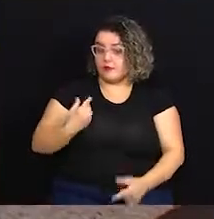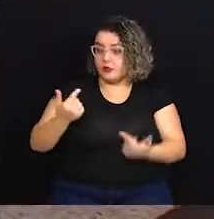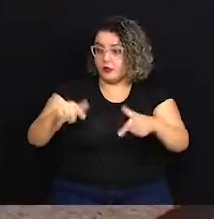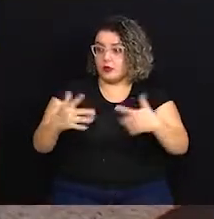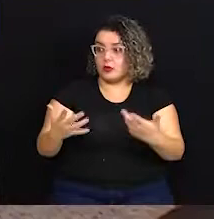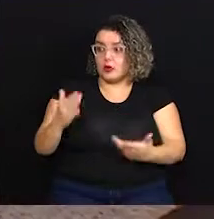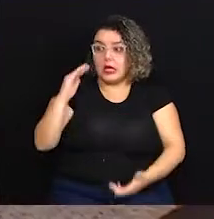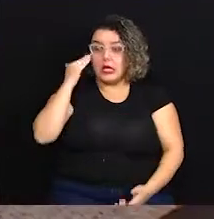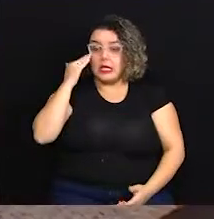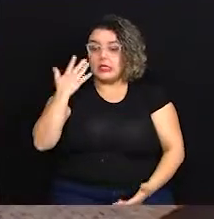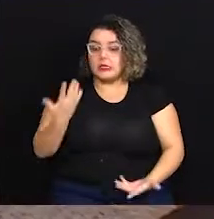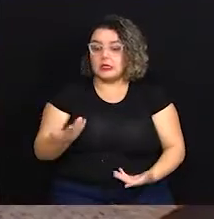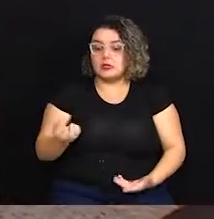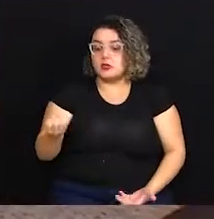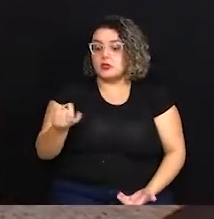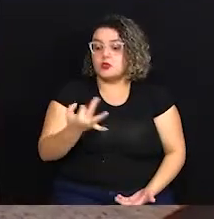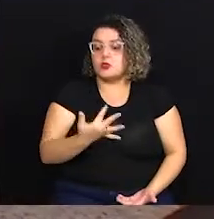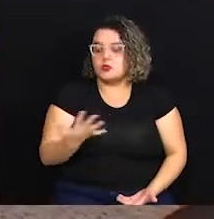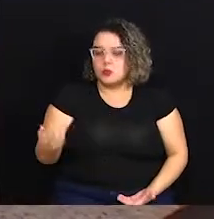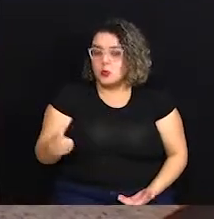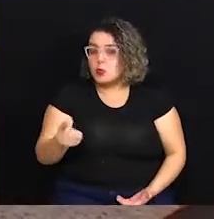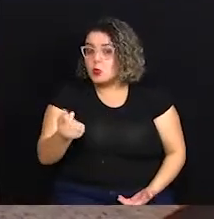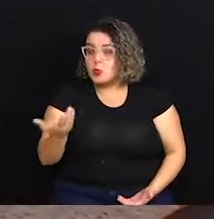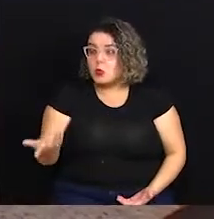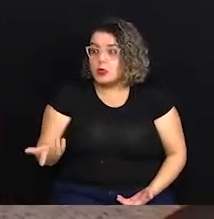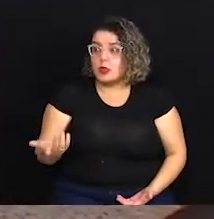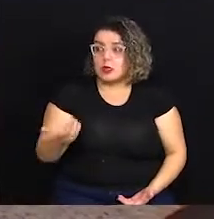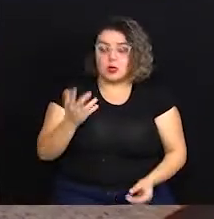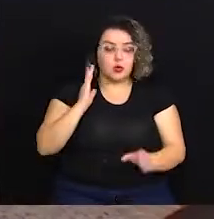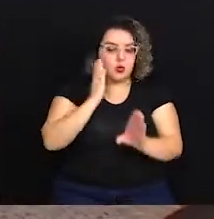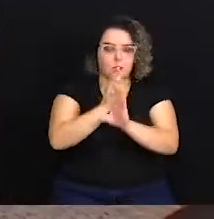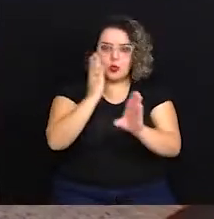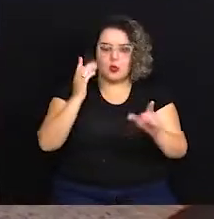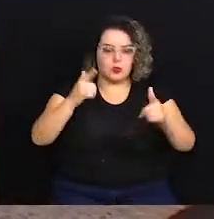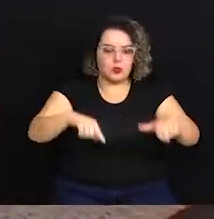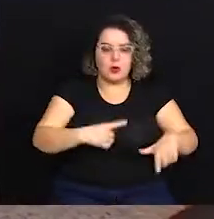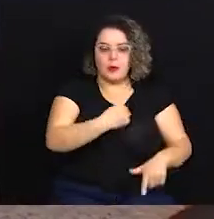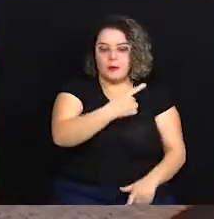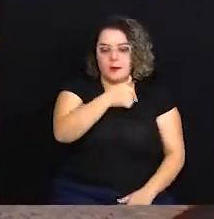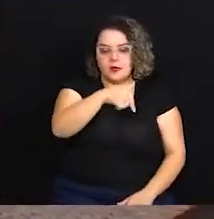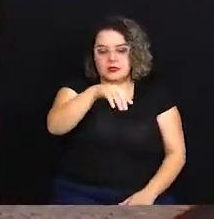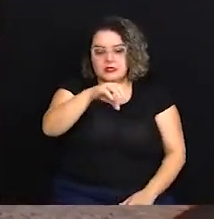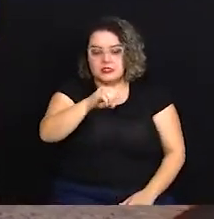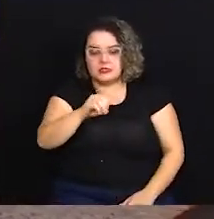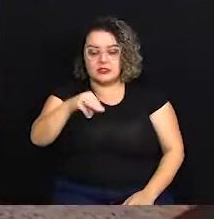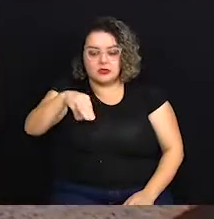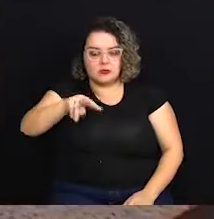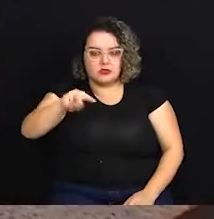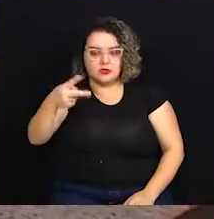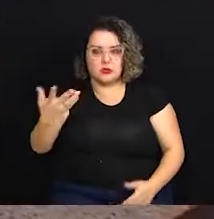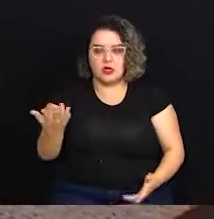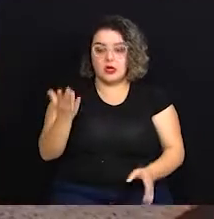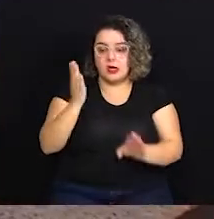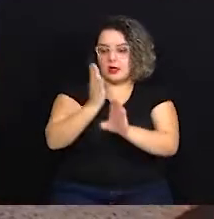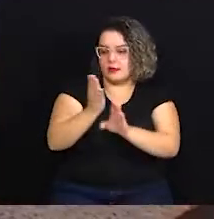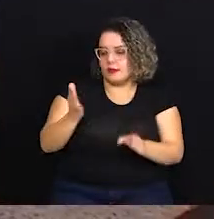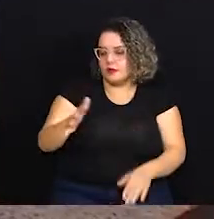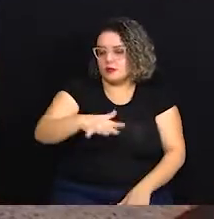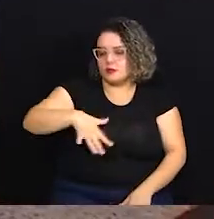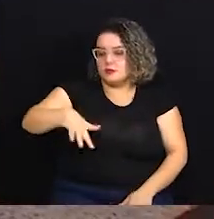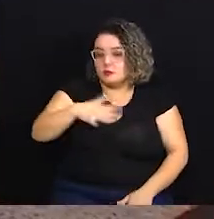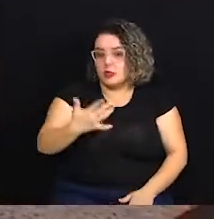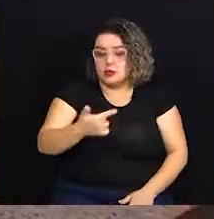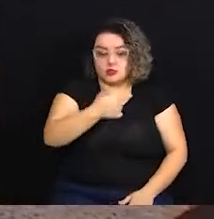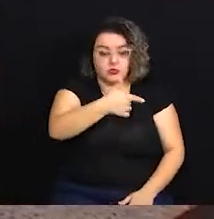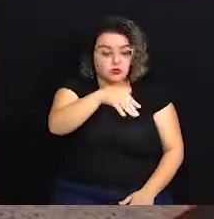entende quanto que vai custar aquele projeto. De repente você acha uma área, uma galeria de 1.700 metros quadrados. De repente você acha uma área